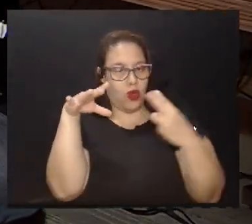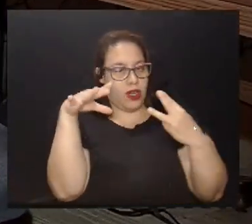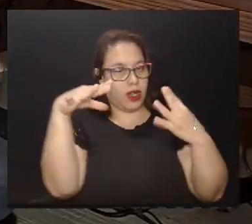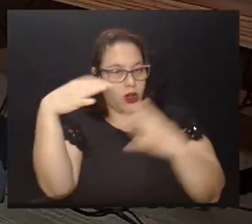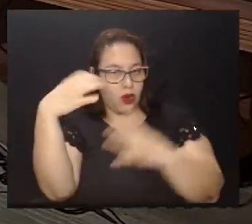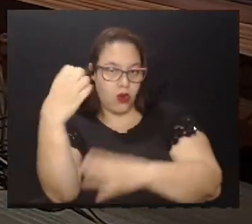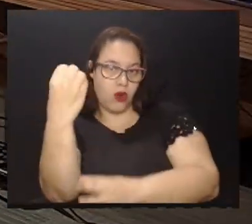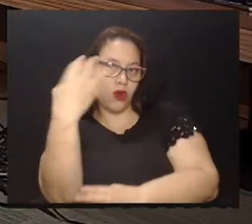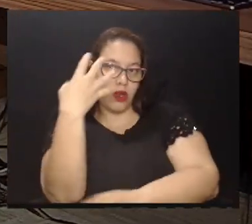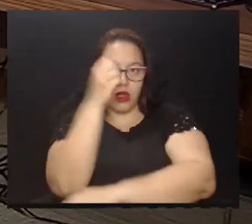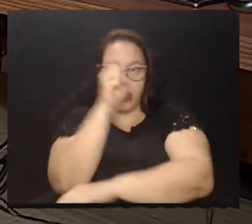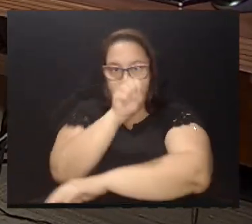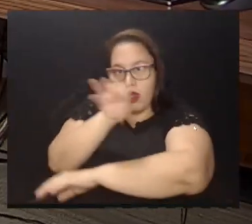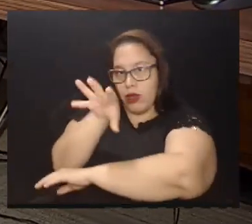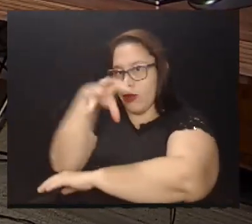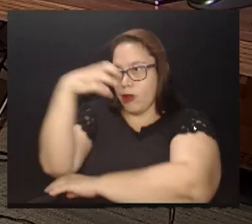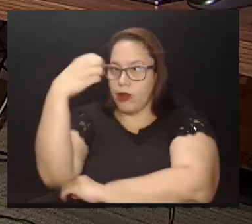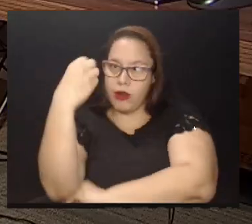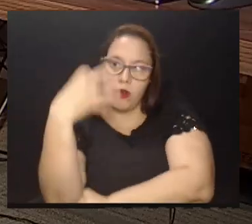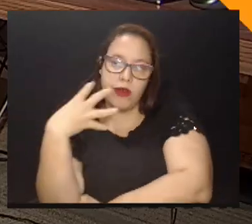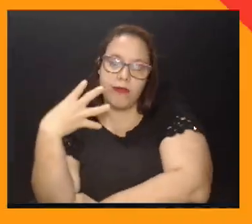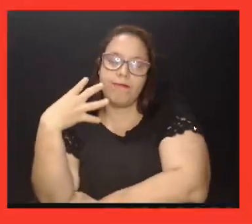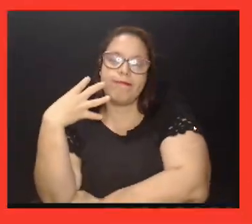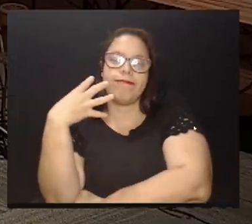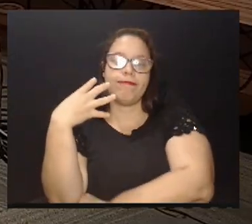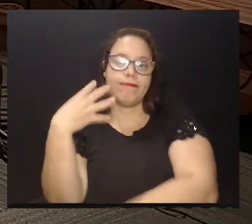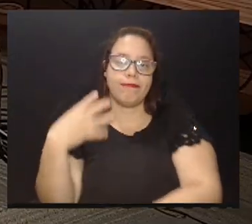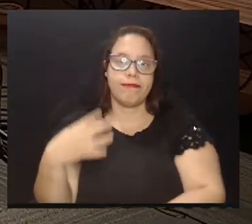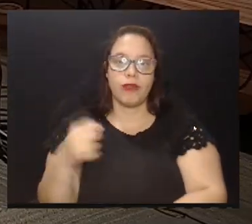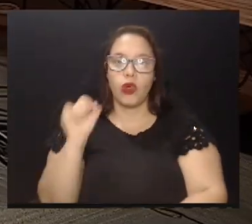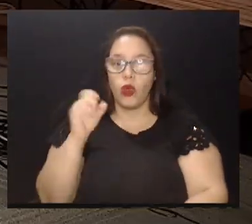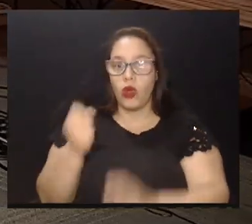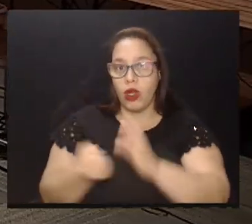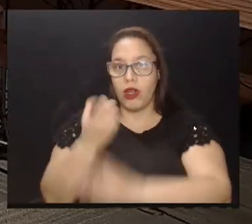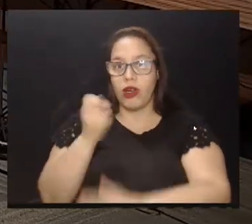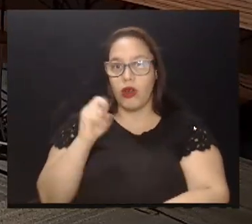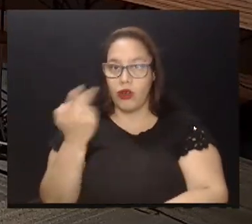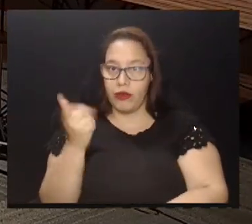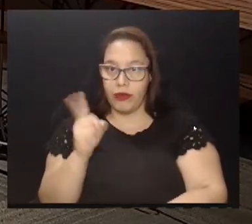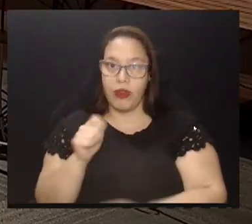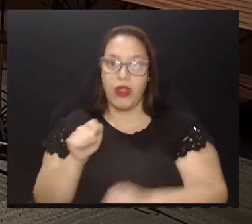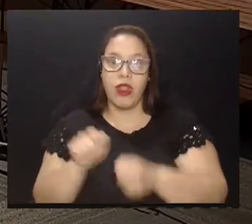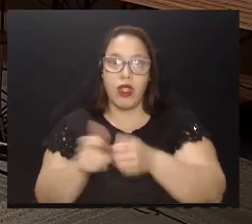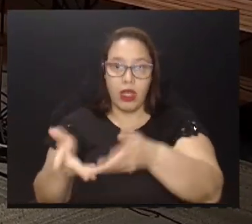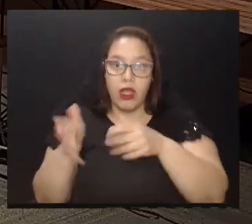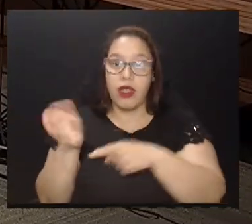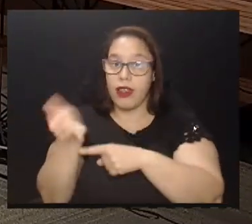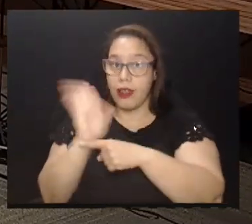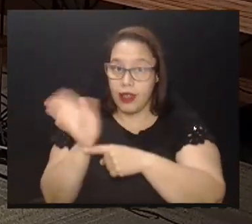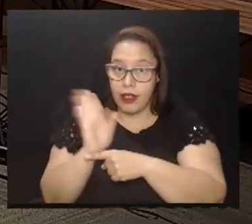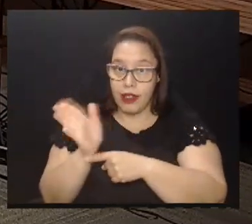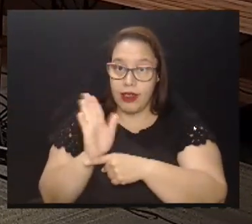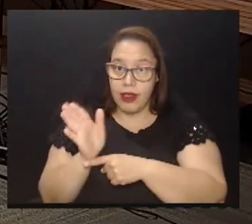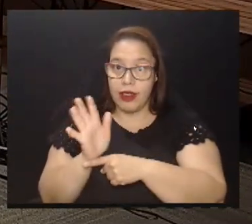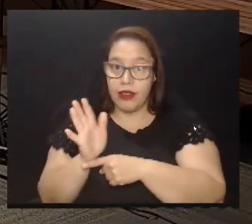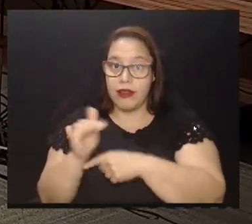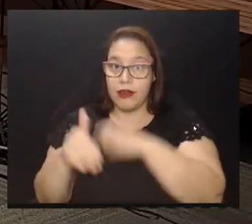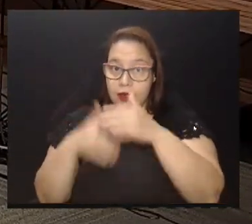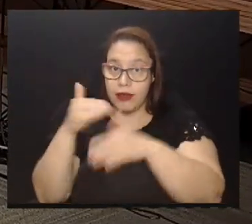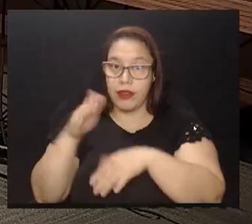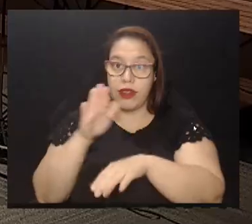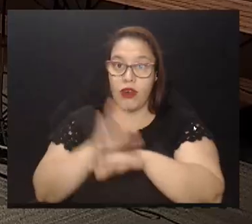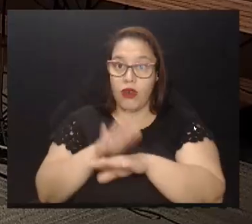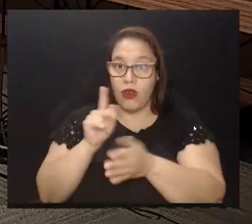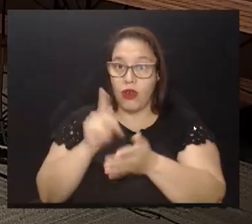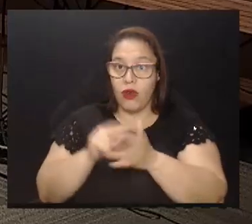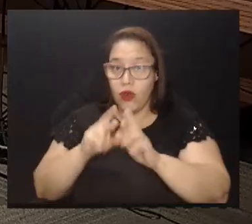ter esse desenho do que aparece ou não aparece, né? Eu quis trazer esse filme porque ele tem muito essa construção fora da realidade. A gente tá